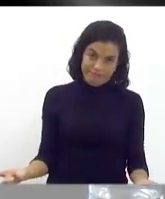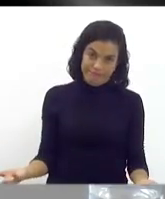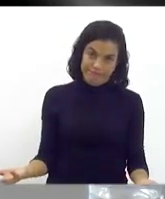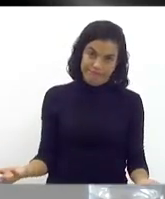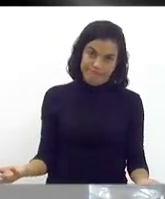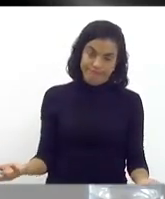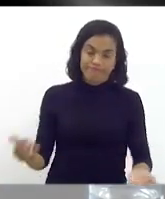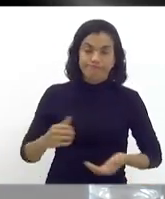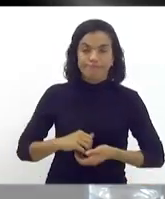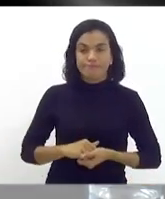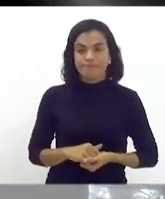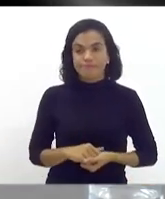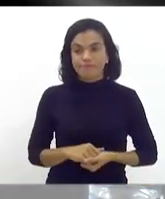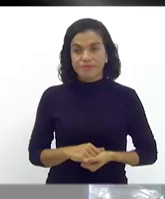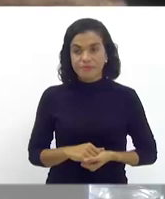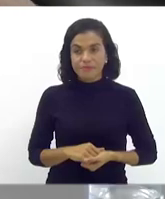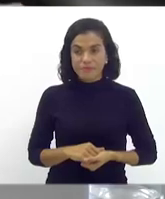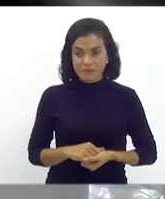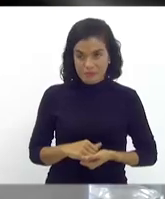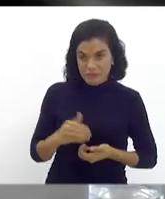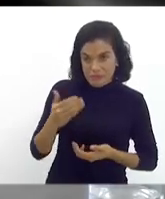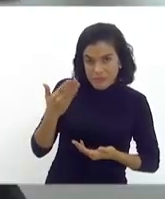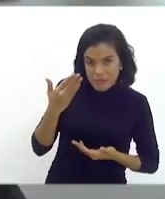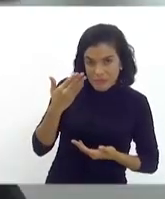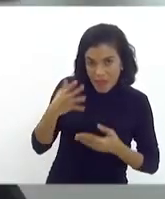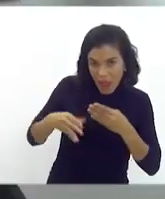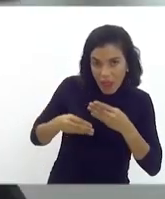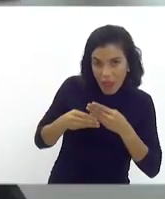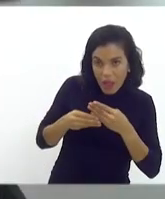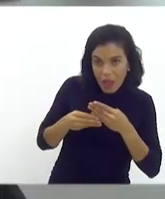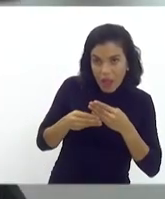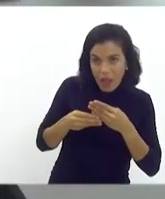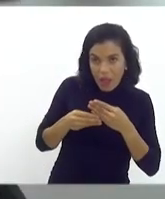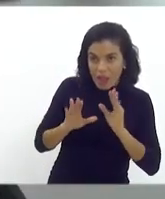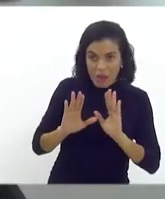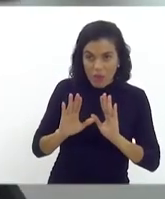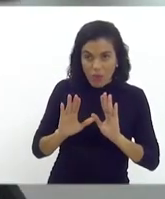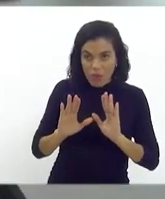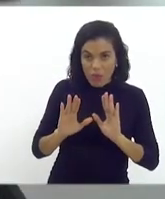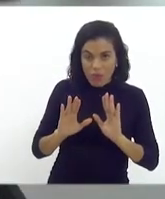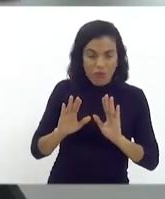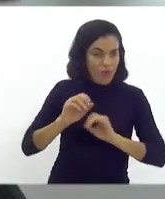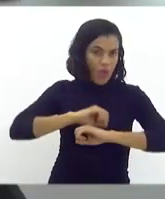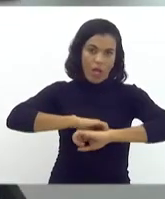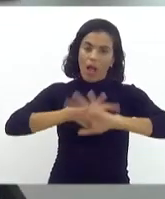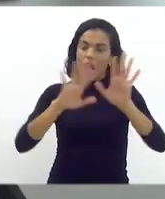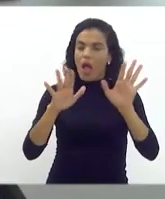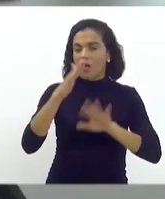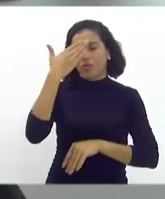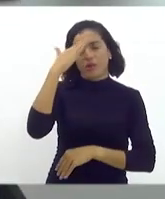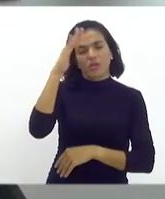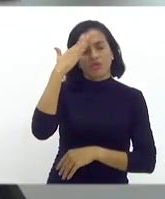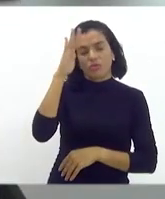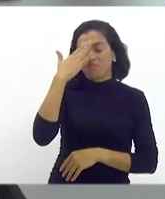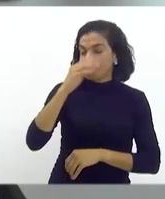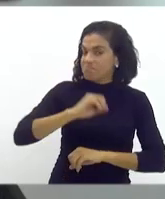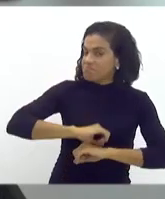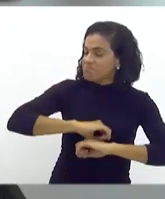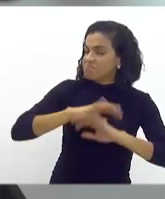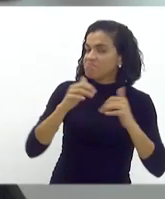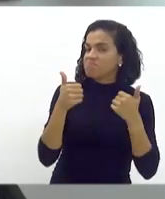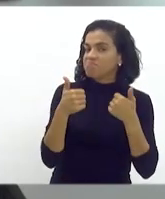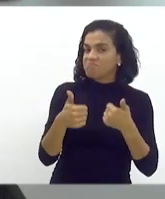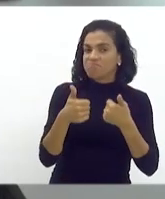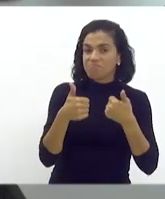bom professor quer prosseguir com alguma outra pergunta ficou muito bem entendido a senhora fez esclarecimento